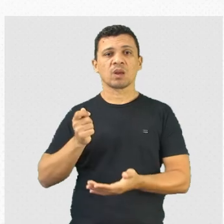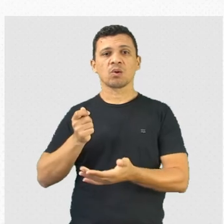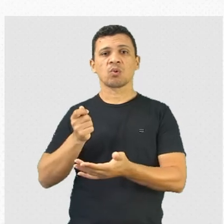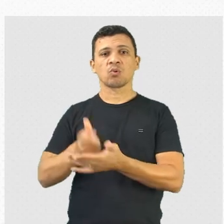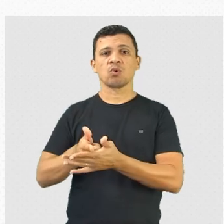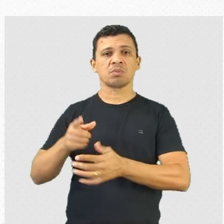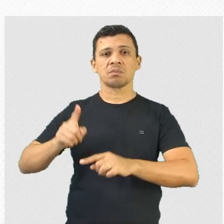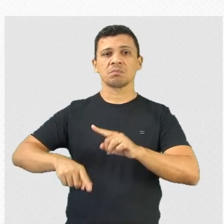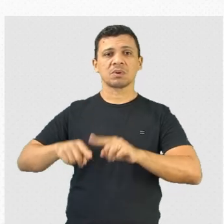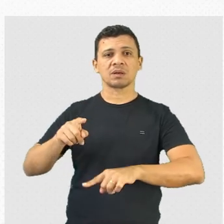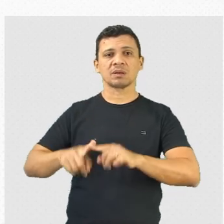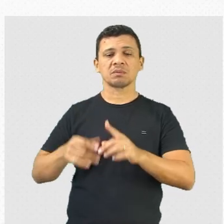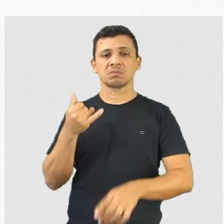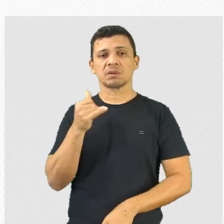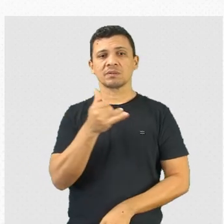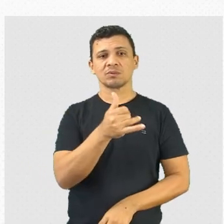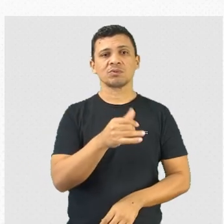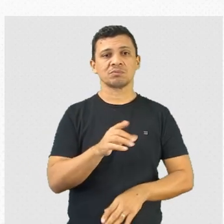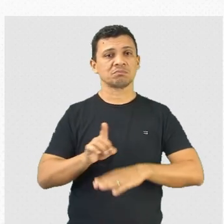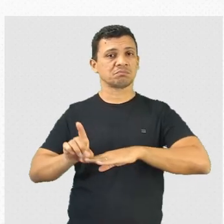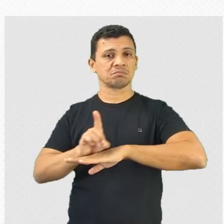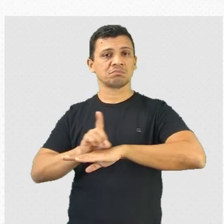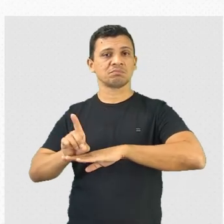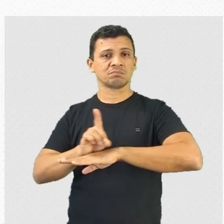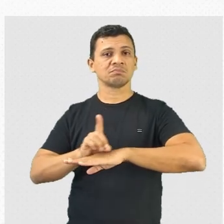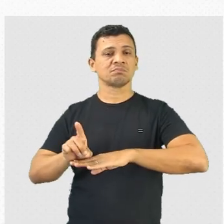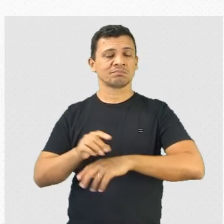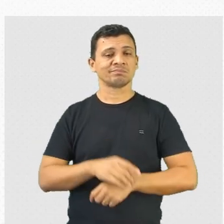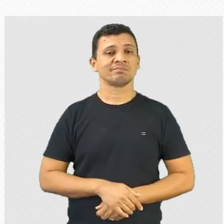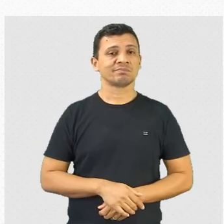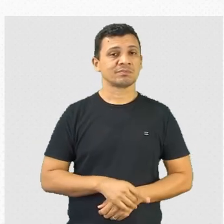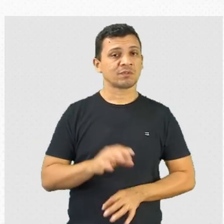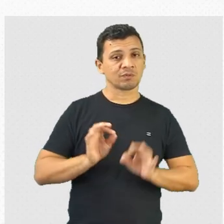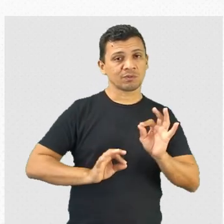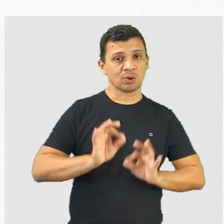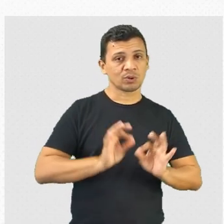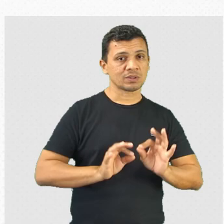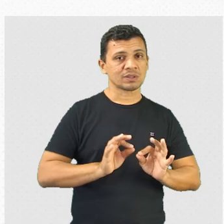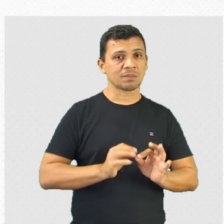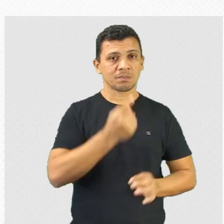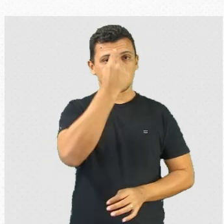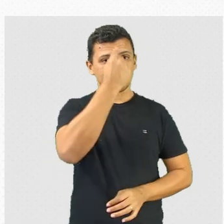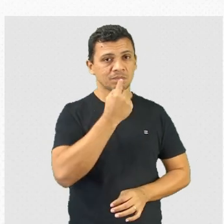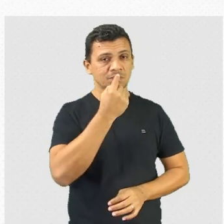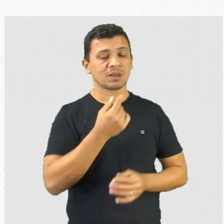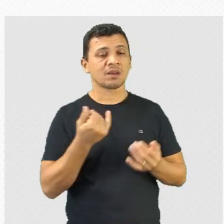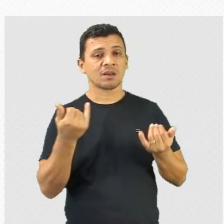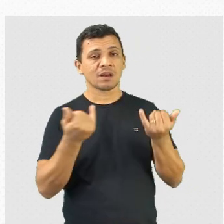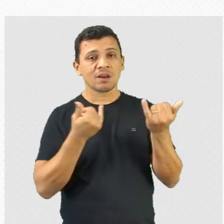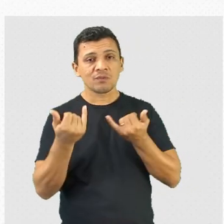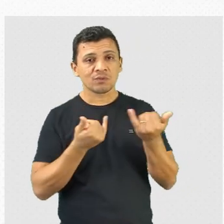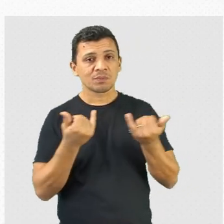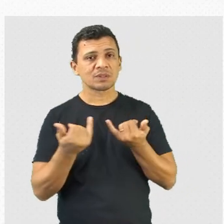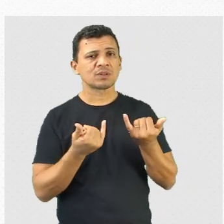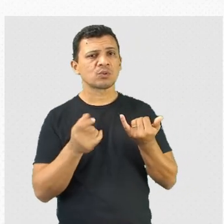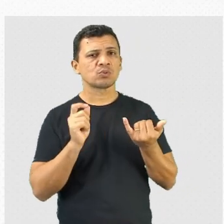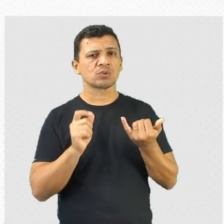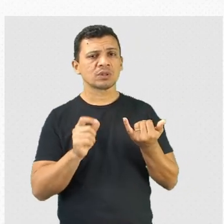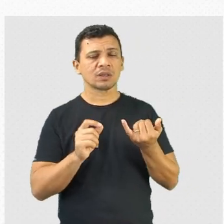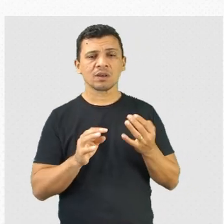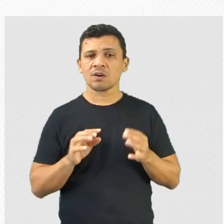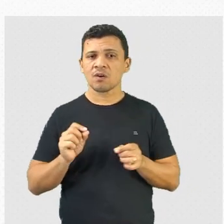aparelho eletrônico, um aparelho digital, certo? Vai traçando perfil, vai jogando informações que ele lá faz toda